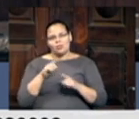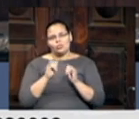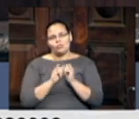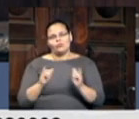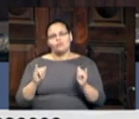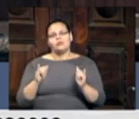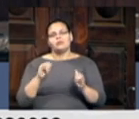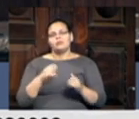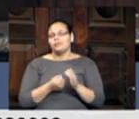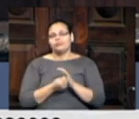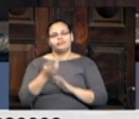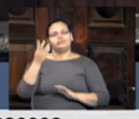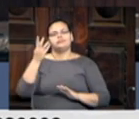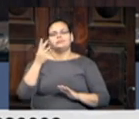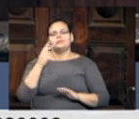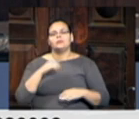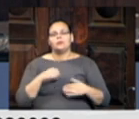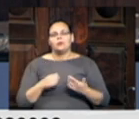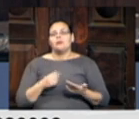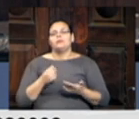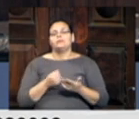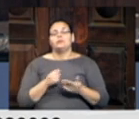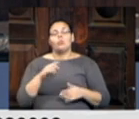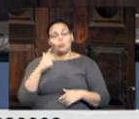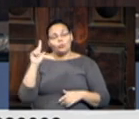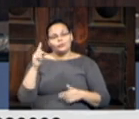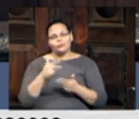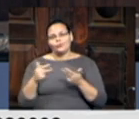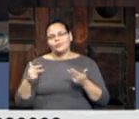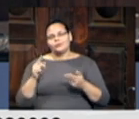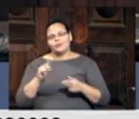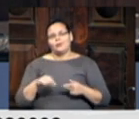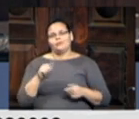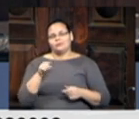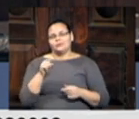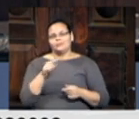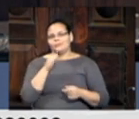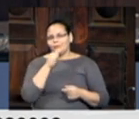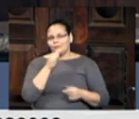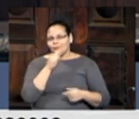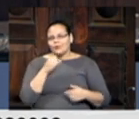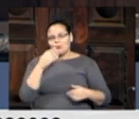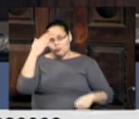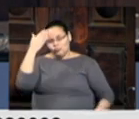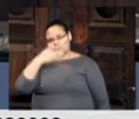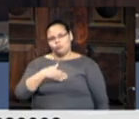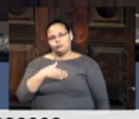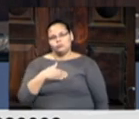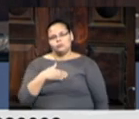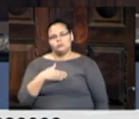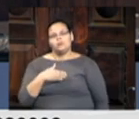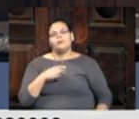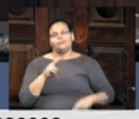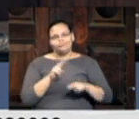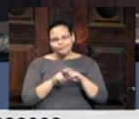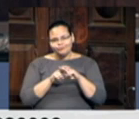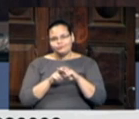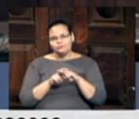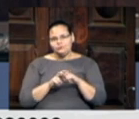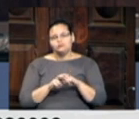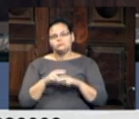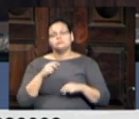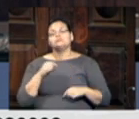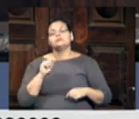que foram tantas mil bocas de urnas. Outra coisa é você comprovar com prisão em flagrante